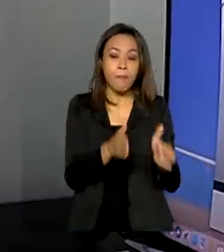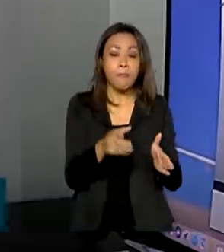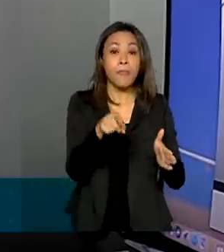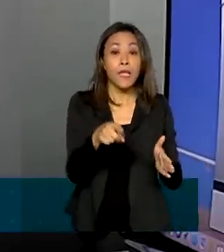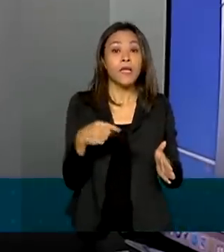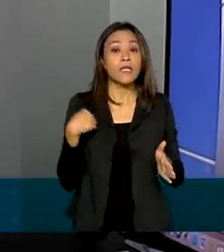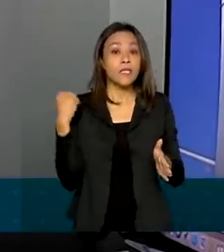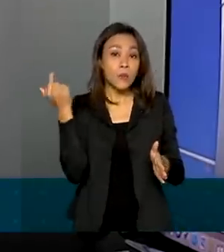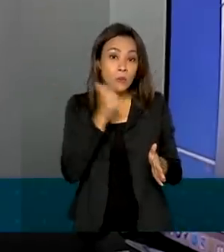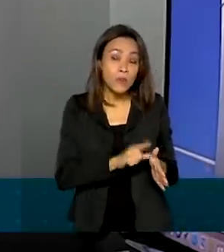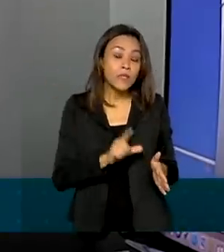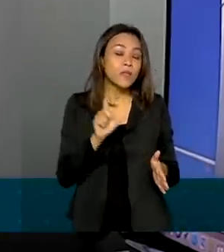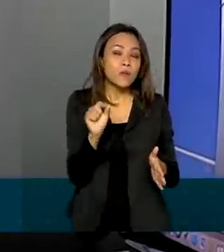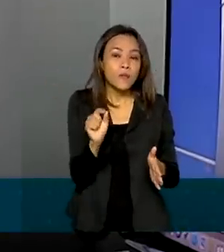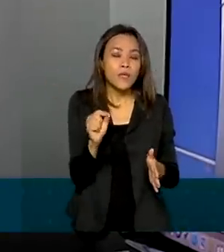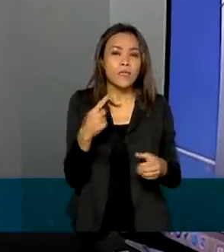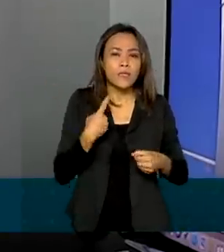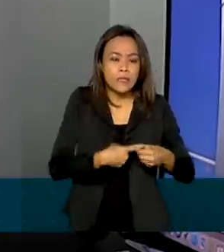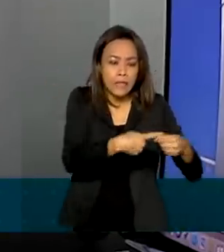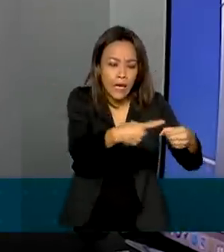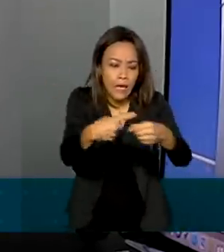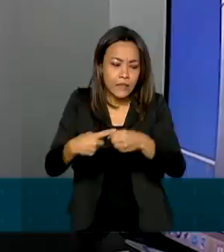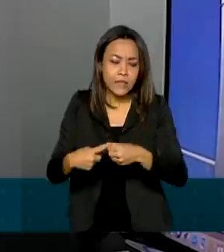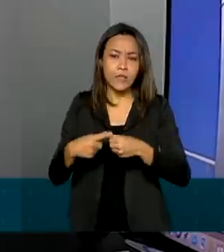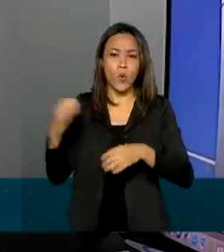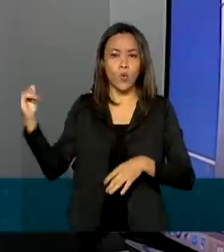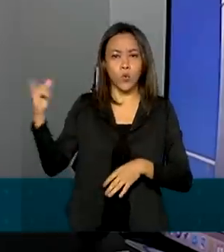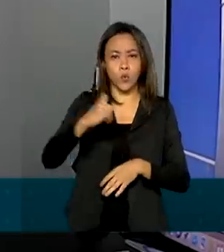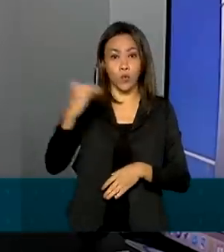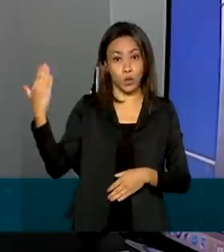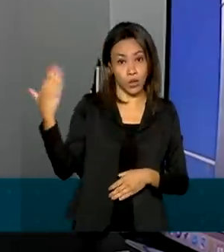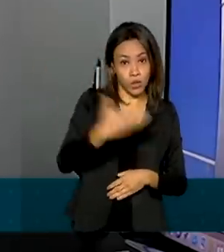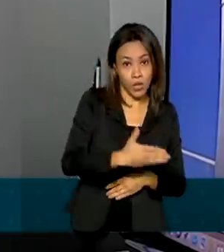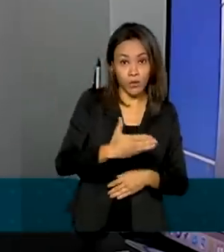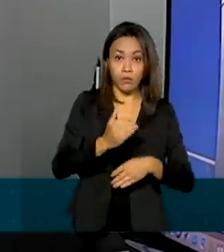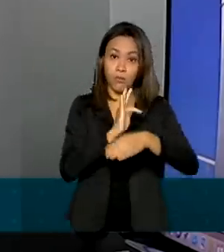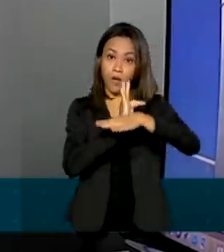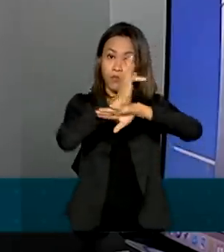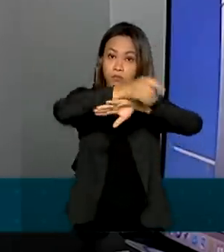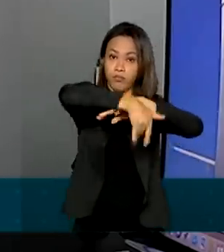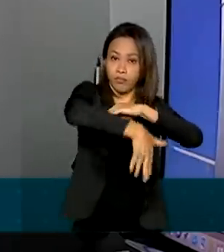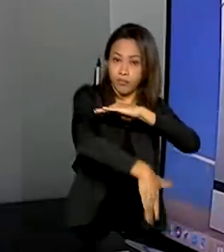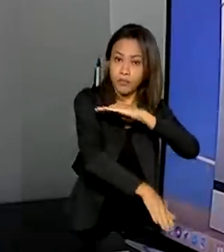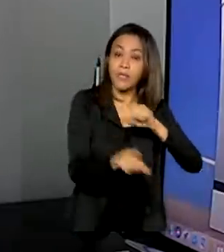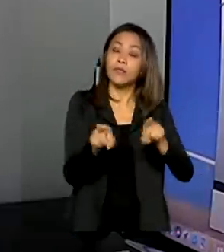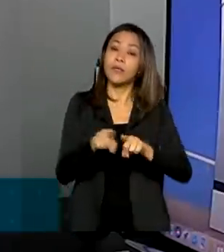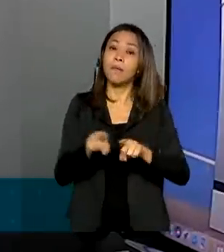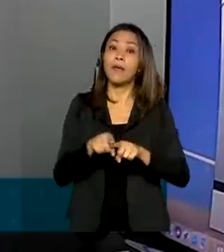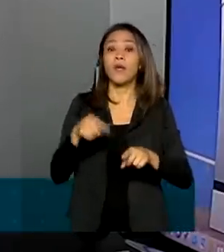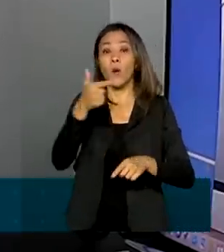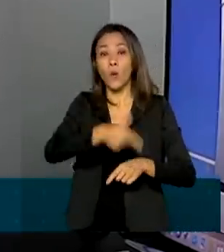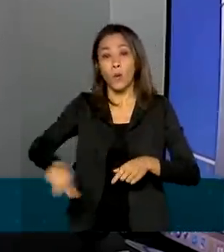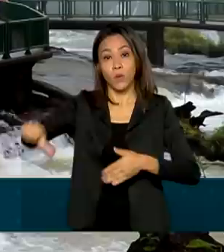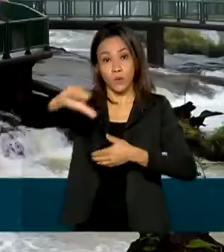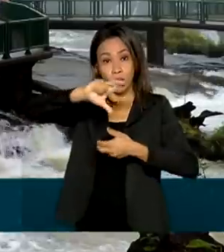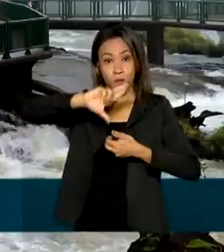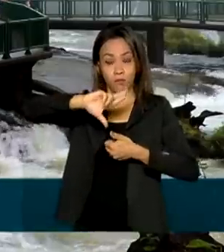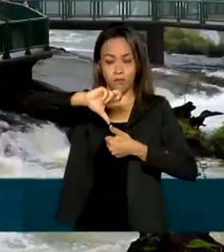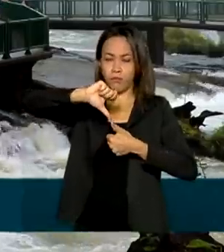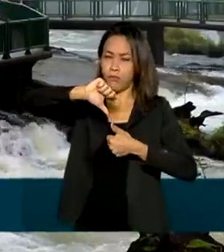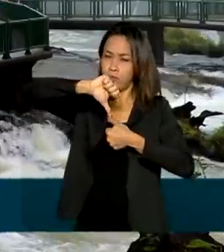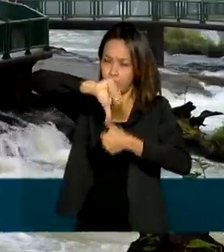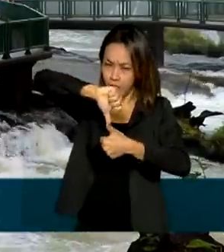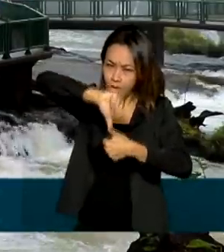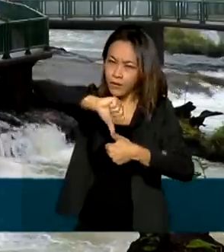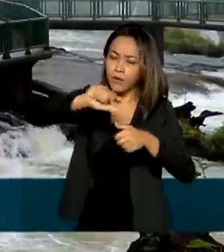às cidades atendidas com voos diretos, partindo ou chegando de Foz do Iguaçu, inclusive para países da América Central e dos Estados Unidos. O